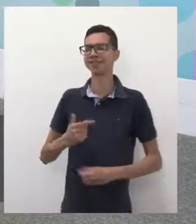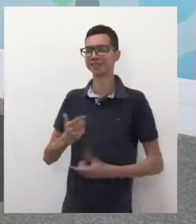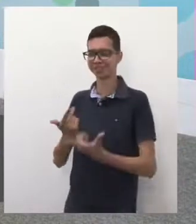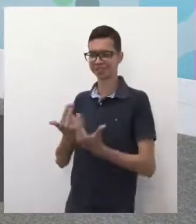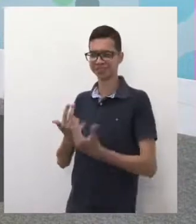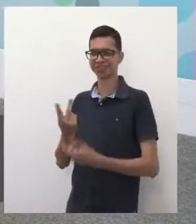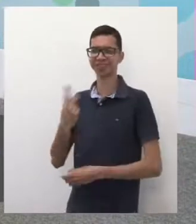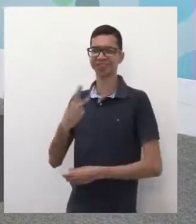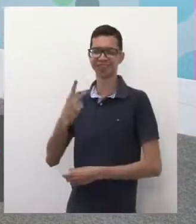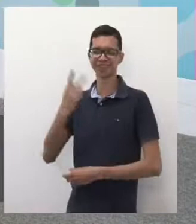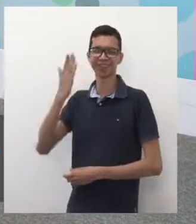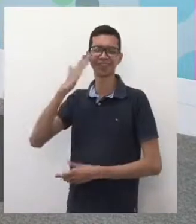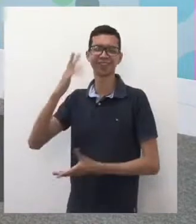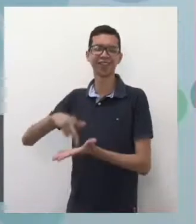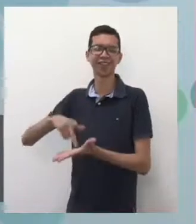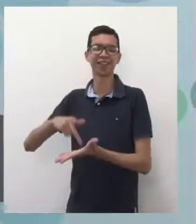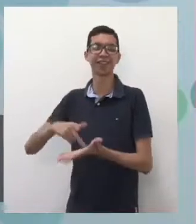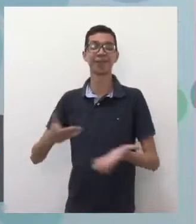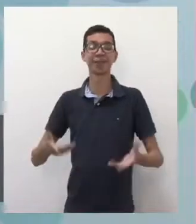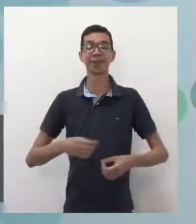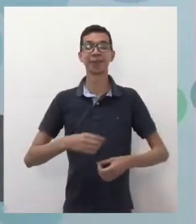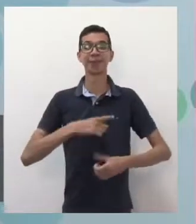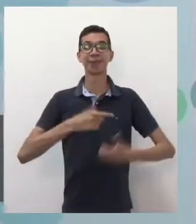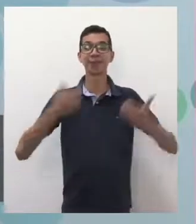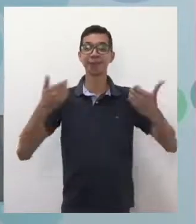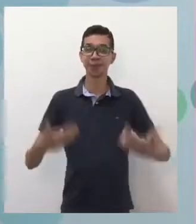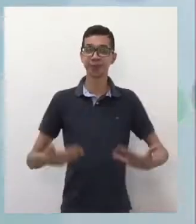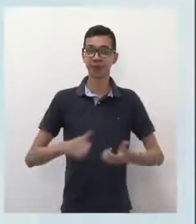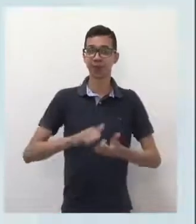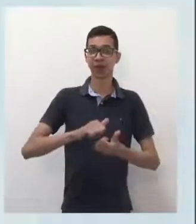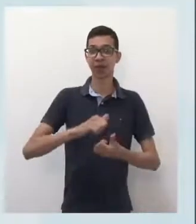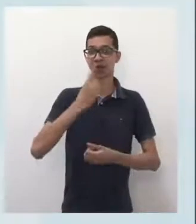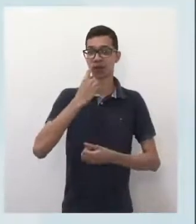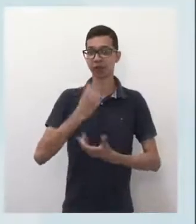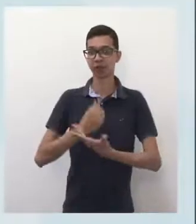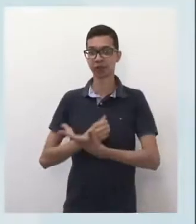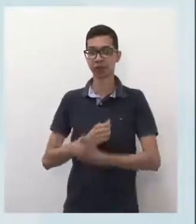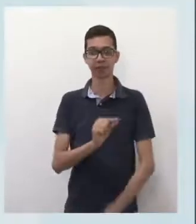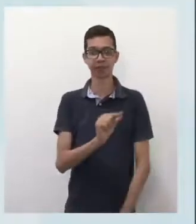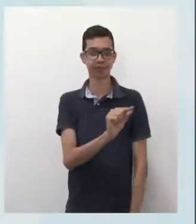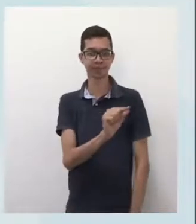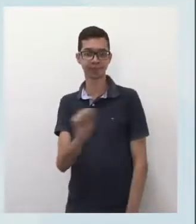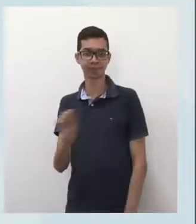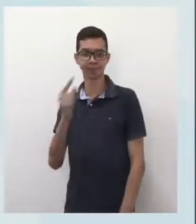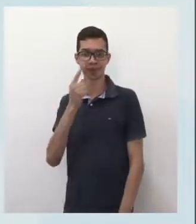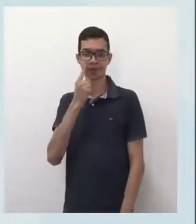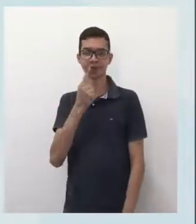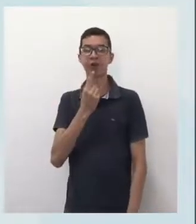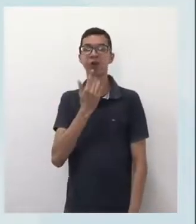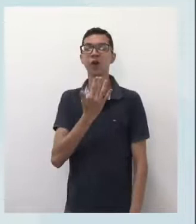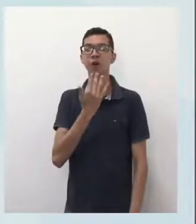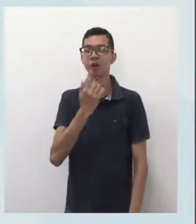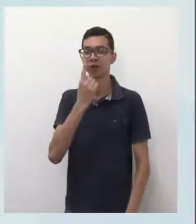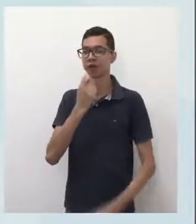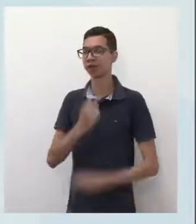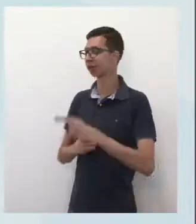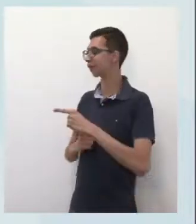eficiência da lavagem tá descrito aqui por essa barrinha, tá vendo? Eu tô com uma borracha. Tá pagando tudo agora.